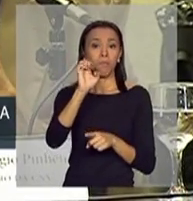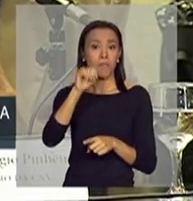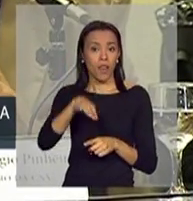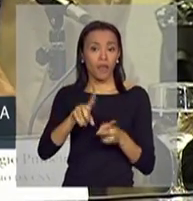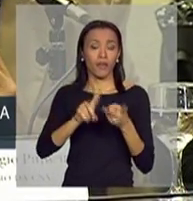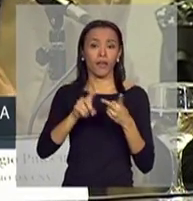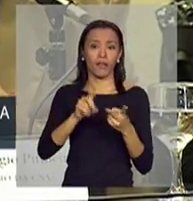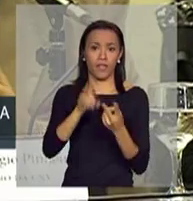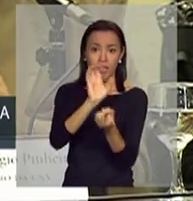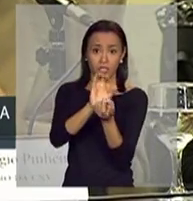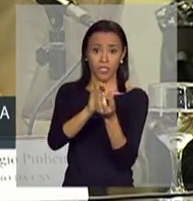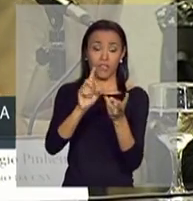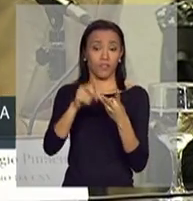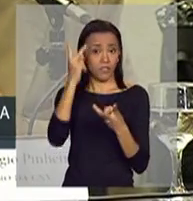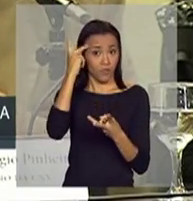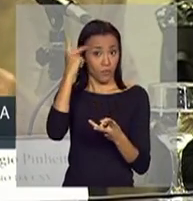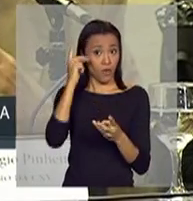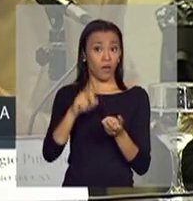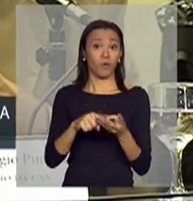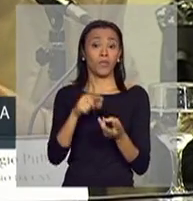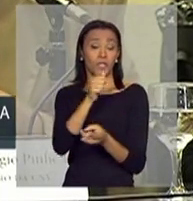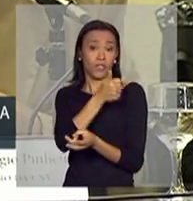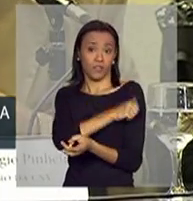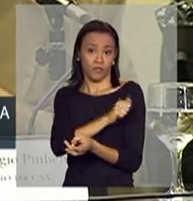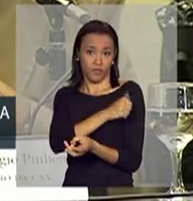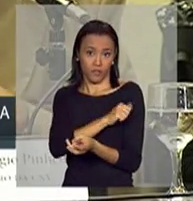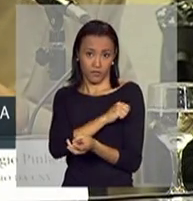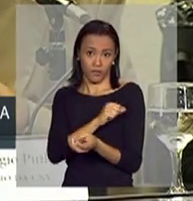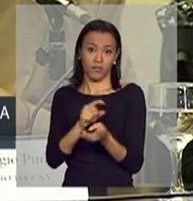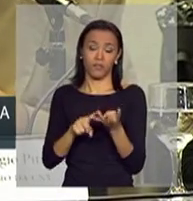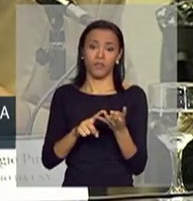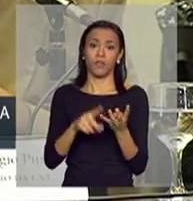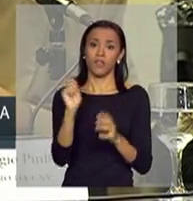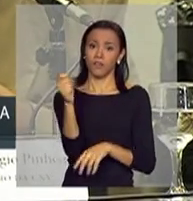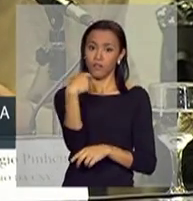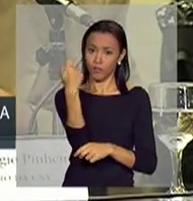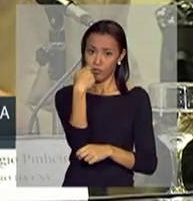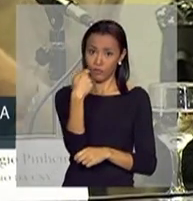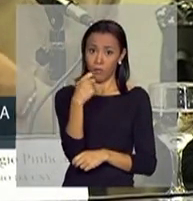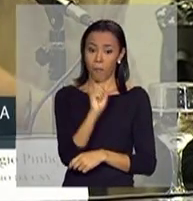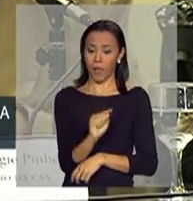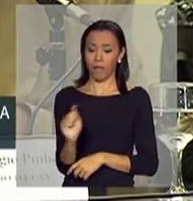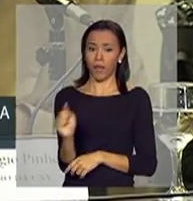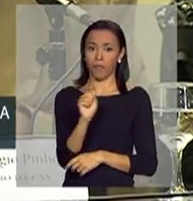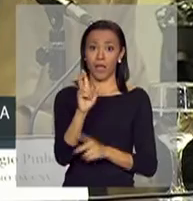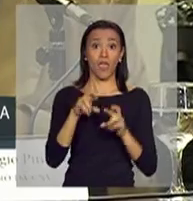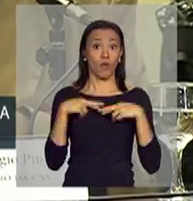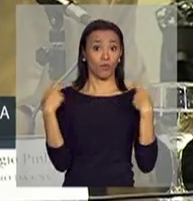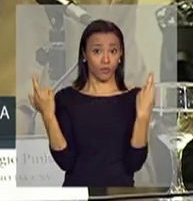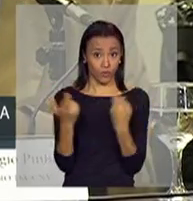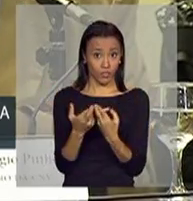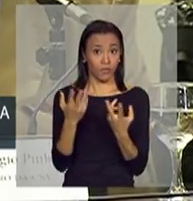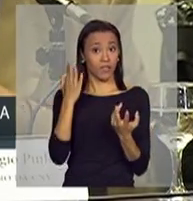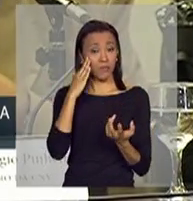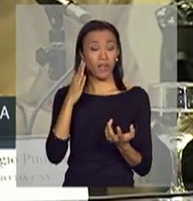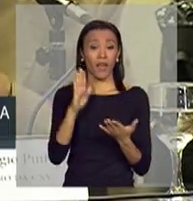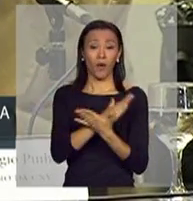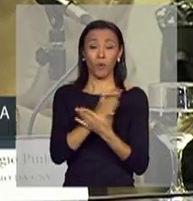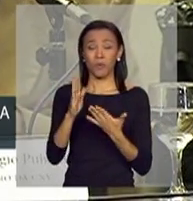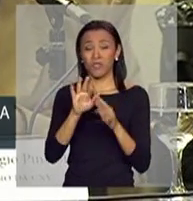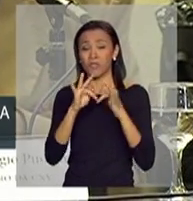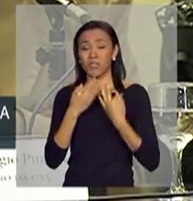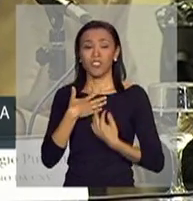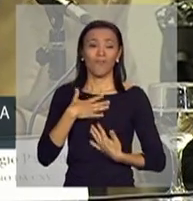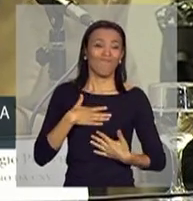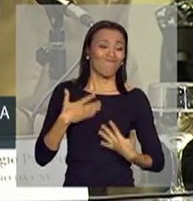Paulo, Rio de Janeiro e Rio Grande do Sul, justamente no sentido de vencer a insatisfação. Então,